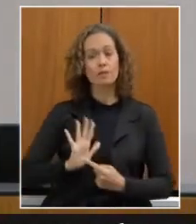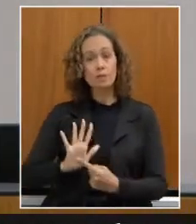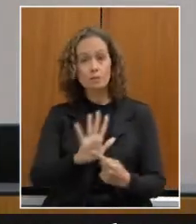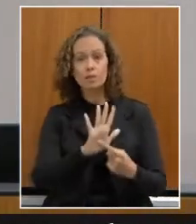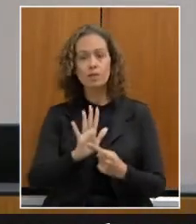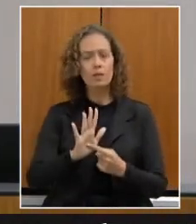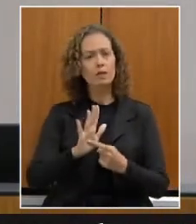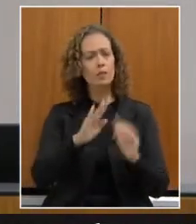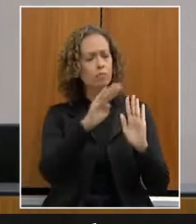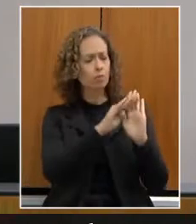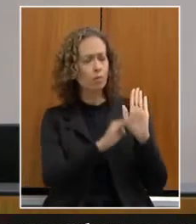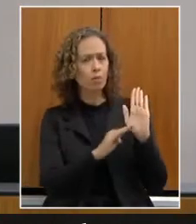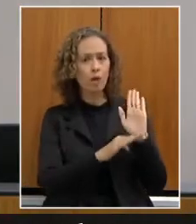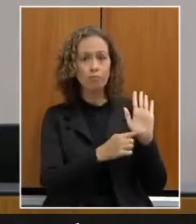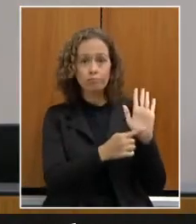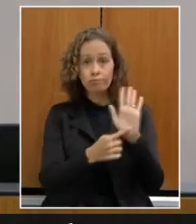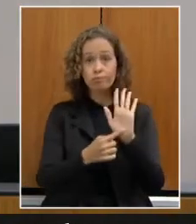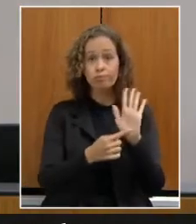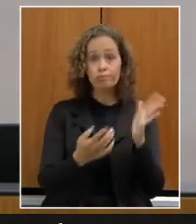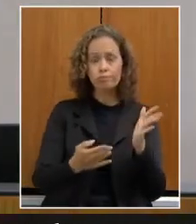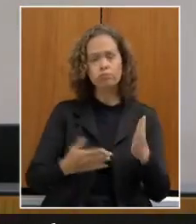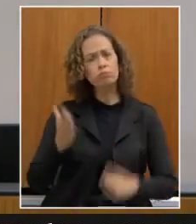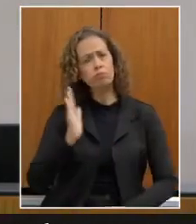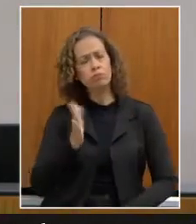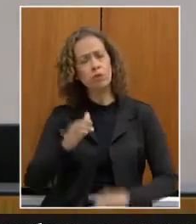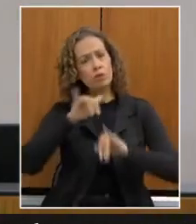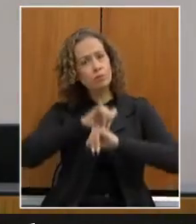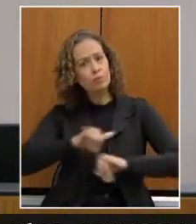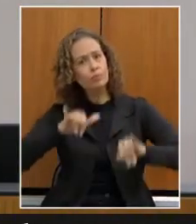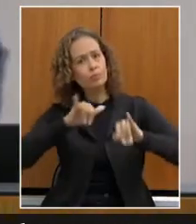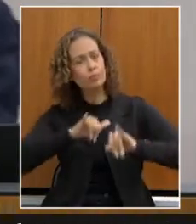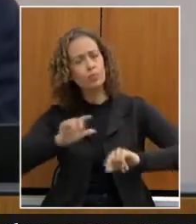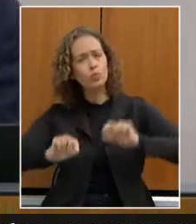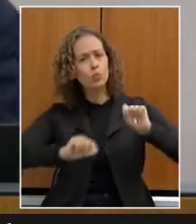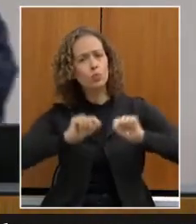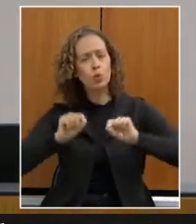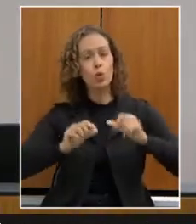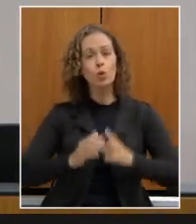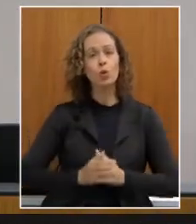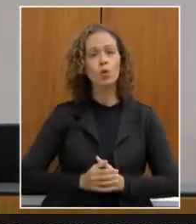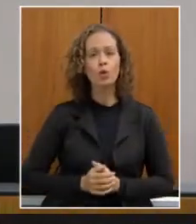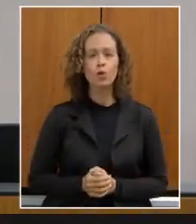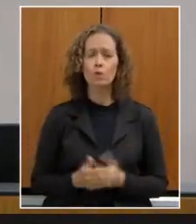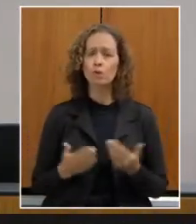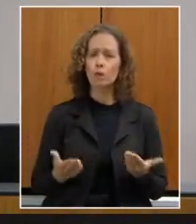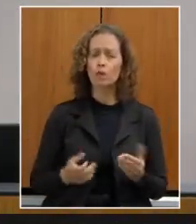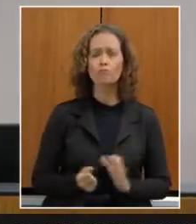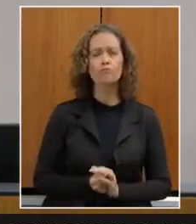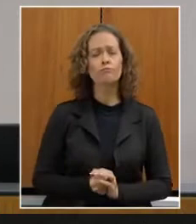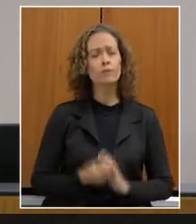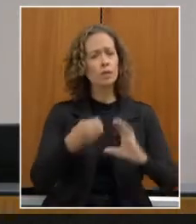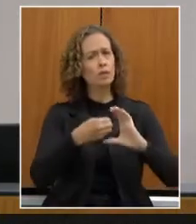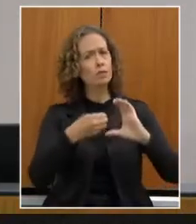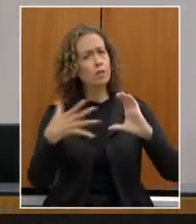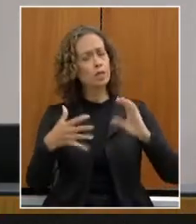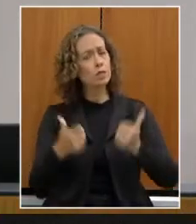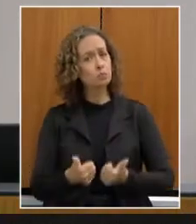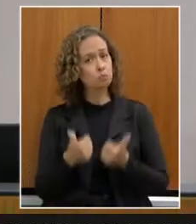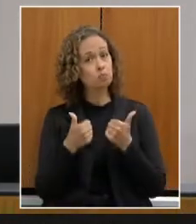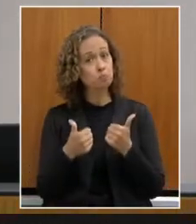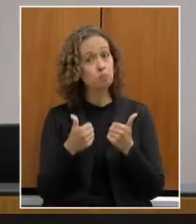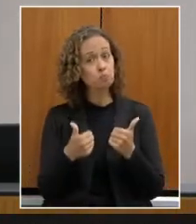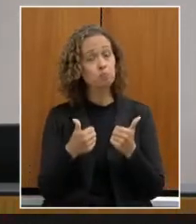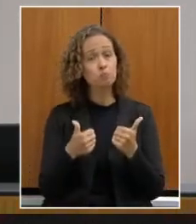senhor. Eu tenho dito que uma das grandes virtudes, e isso é muito